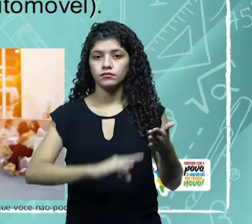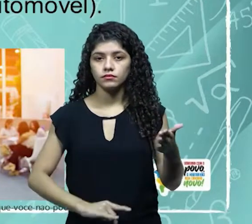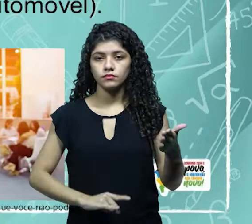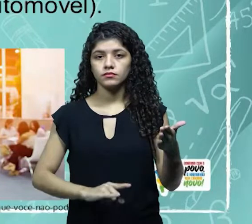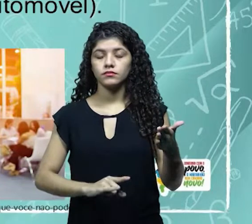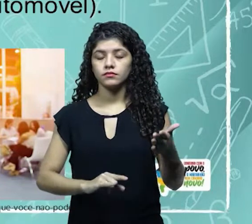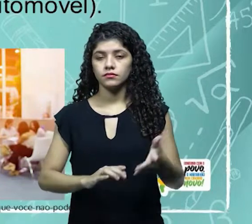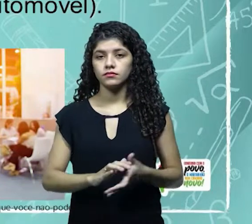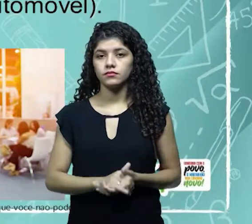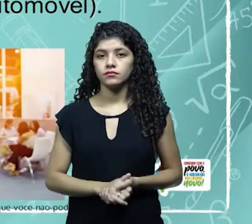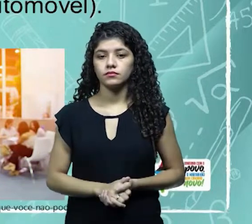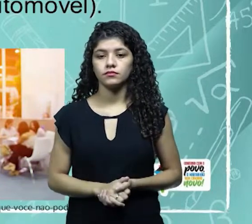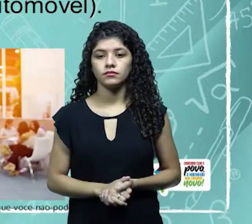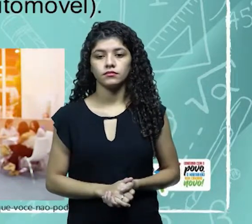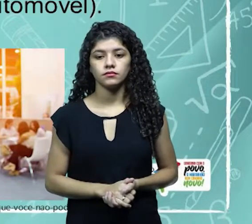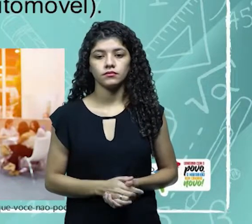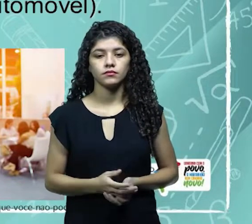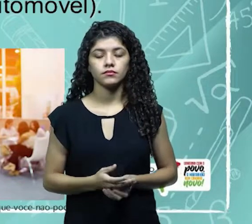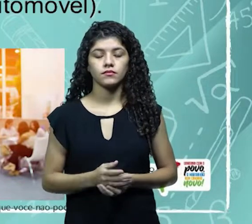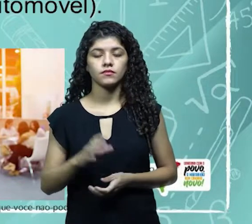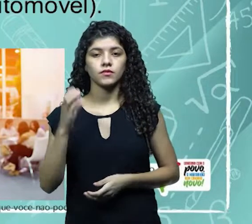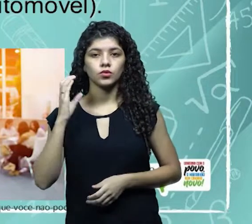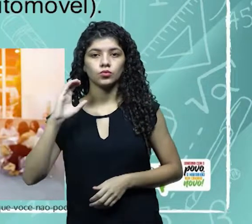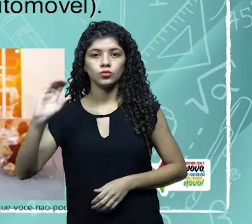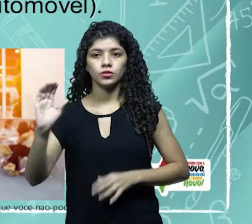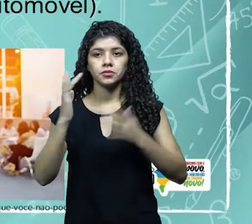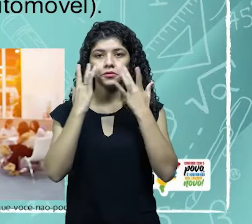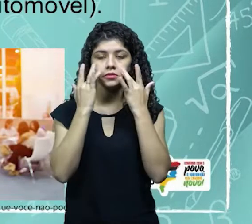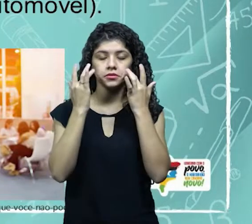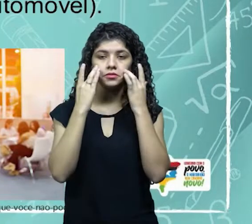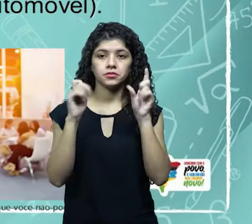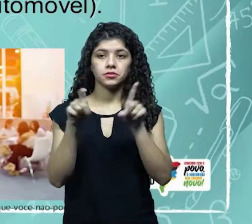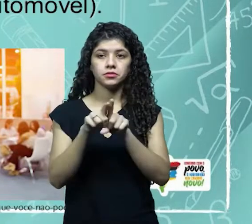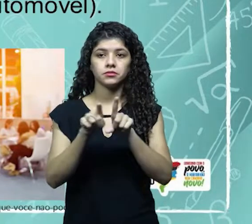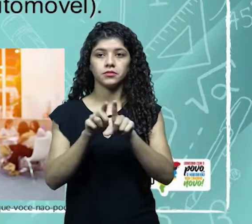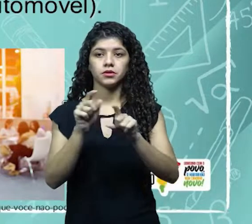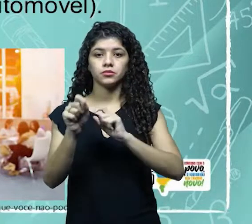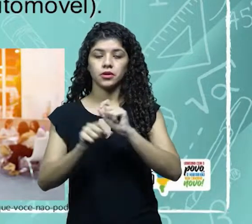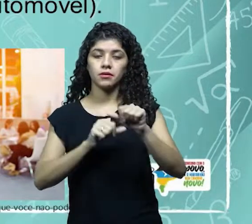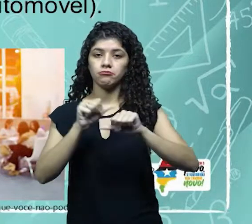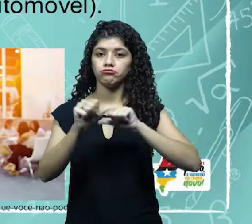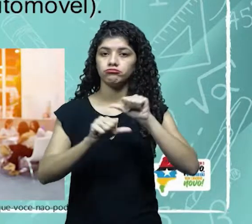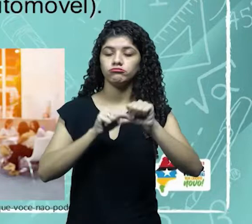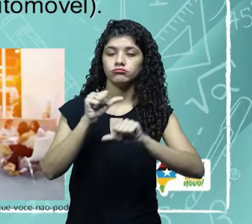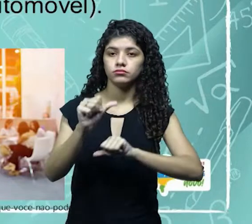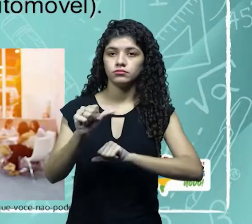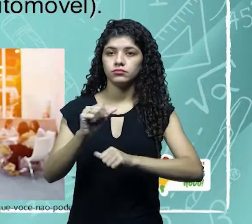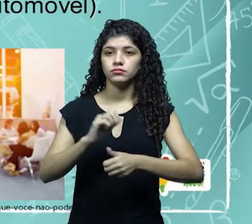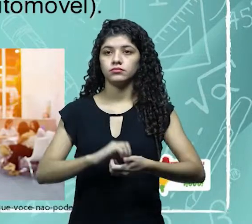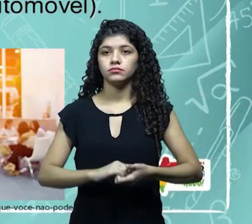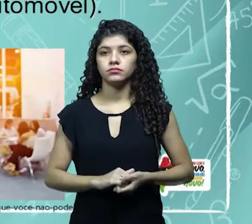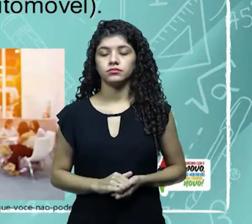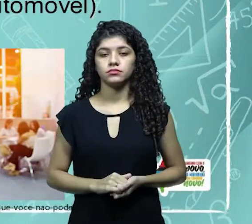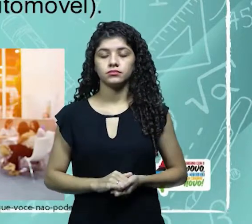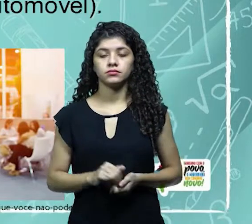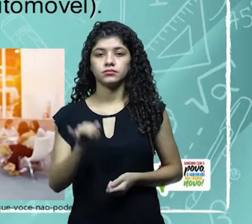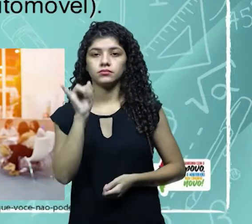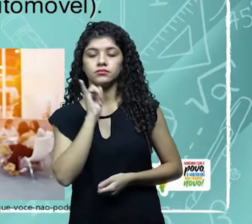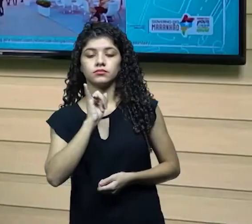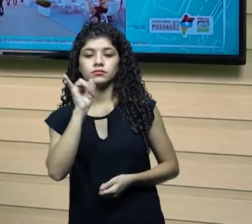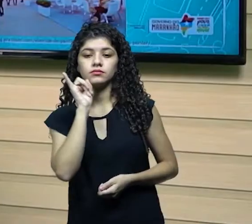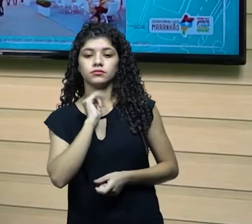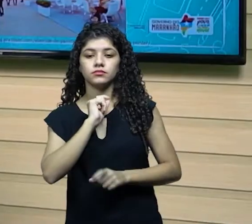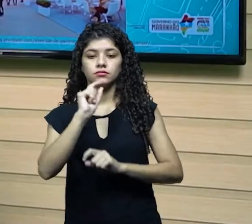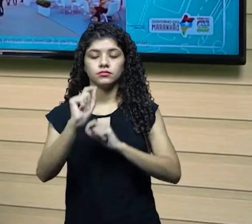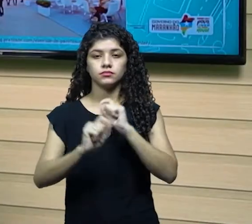É do seu trabalho documentos históricos artísticos e culturais e pode ser